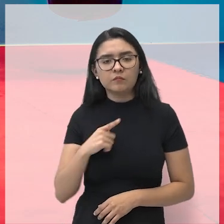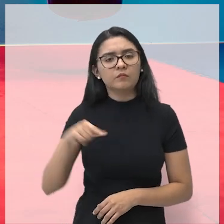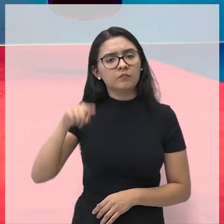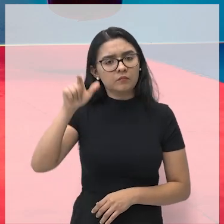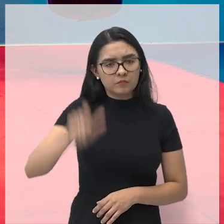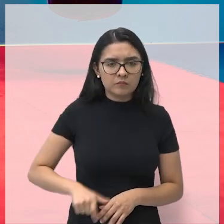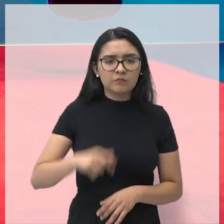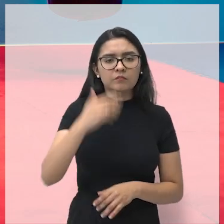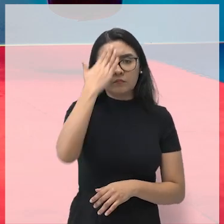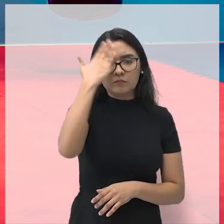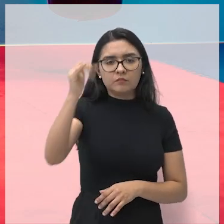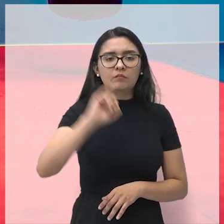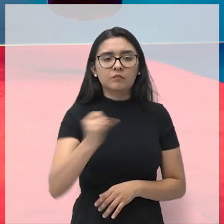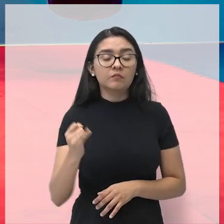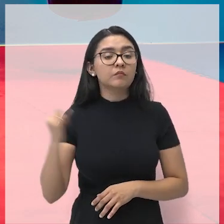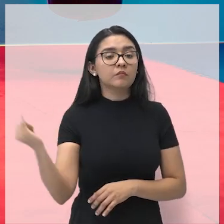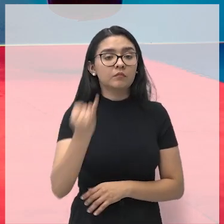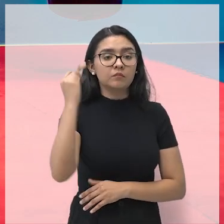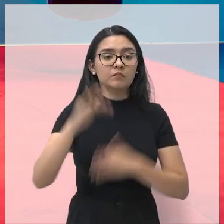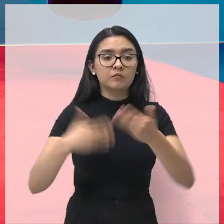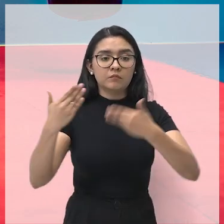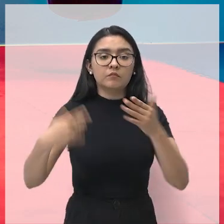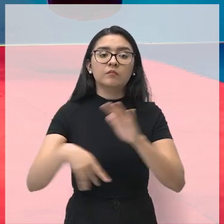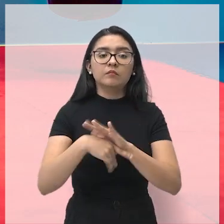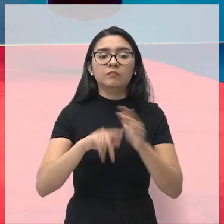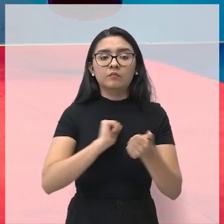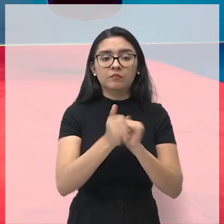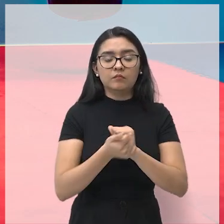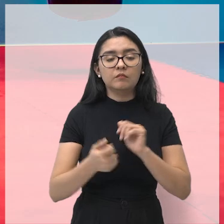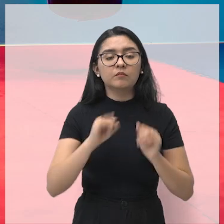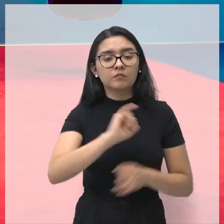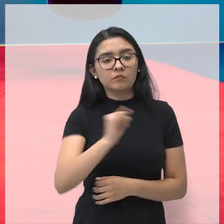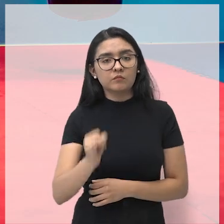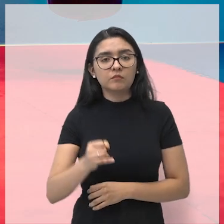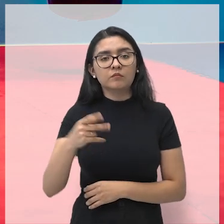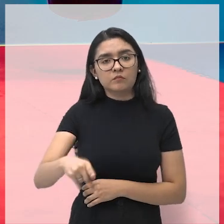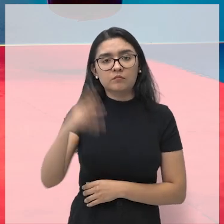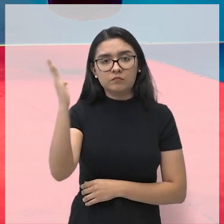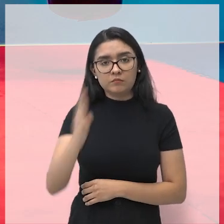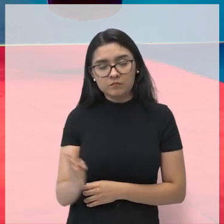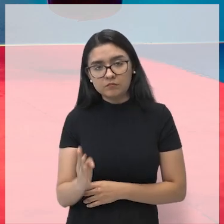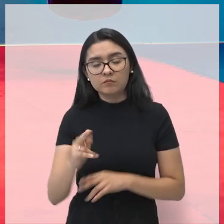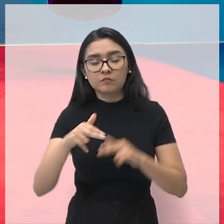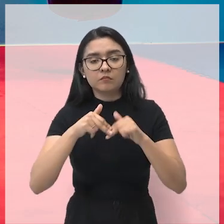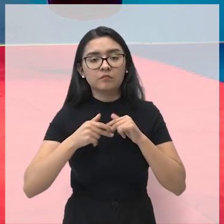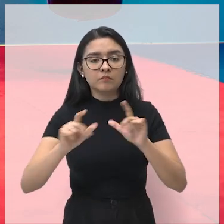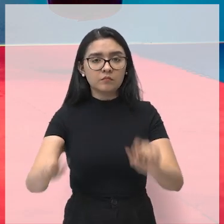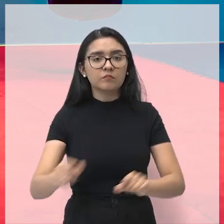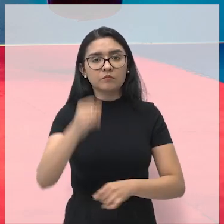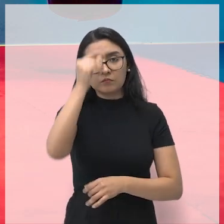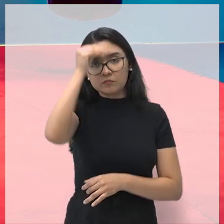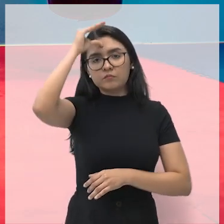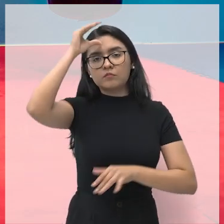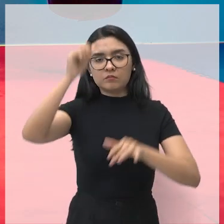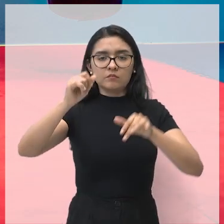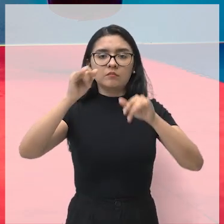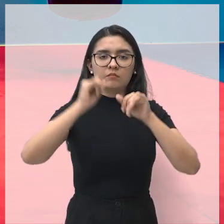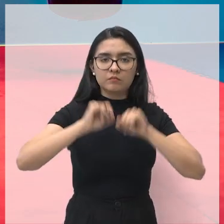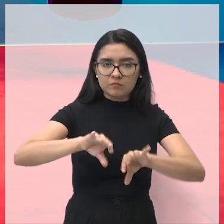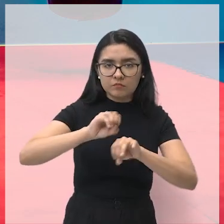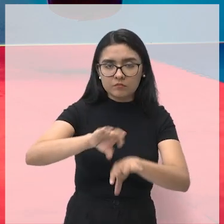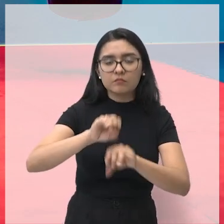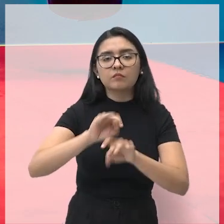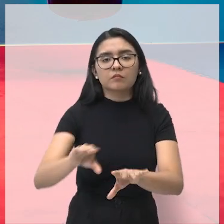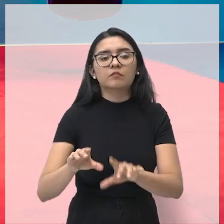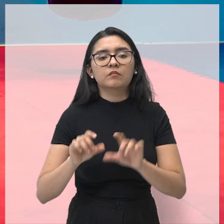judoca fundamental para o desenvolvimento dessa modalidade, para o jiu-jitsu brasileiro, porque ele transmitiu ali os conhecimentos